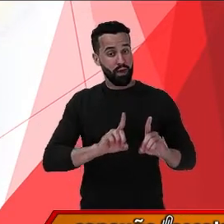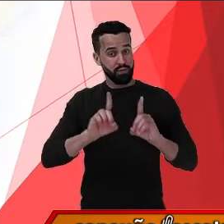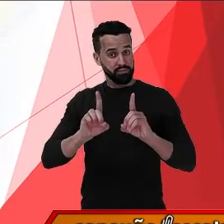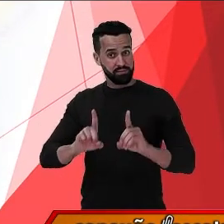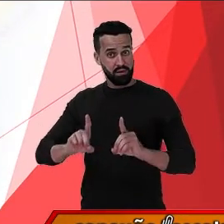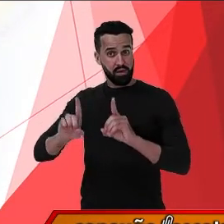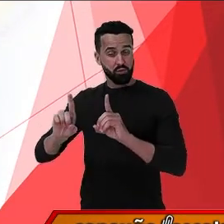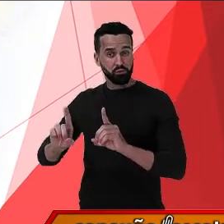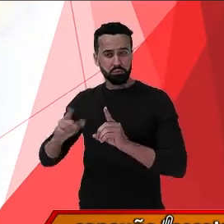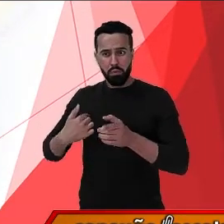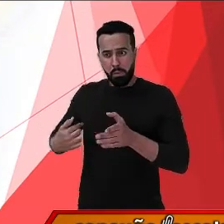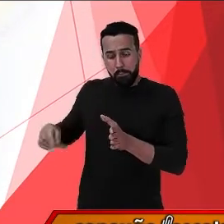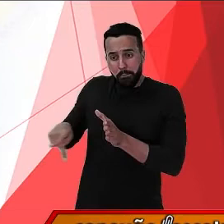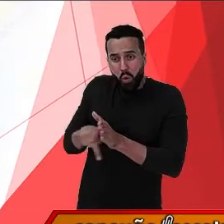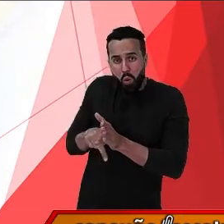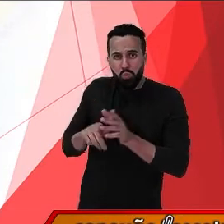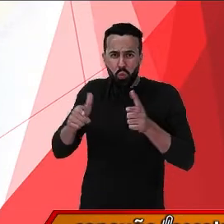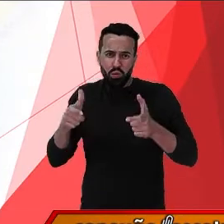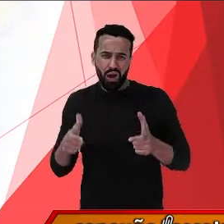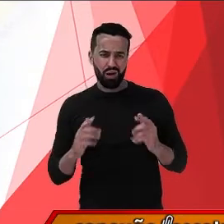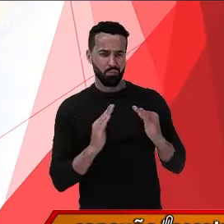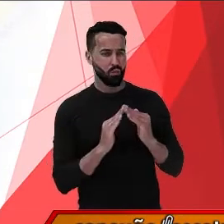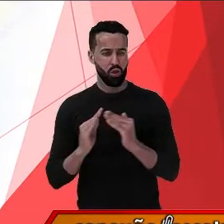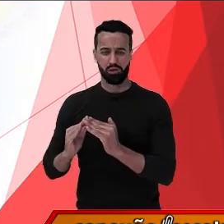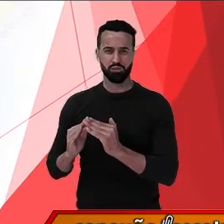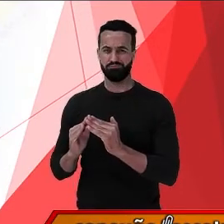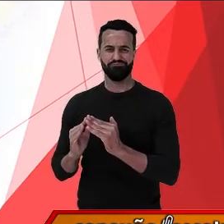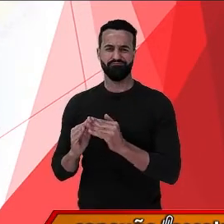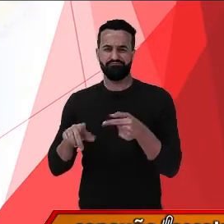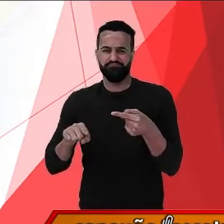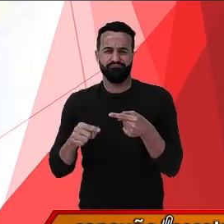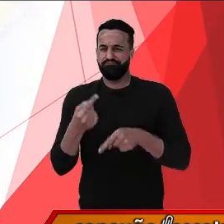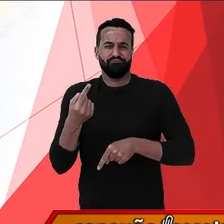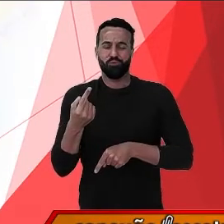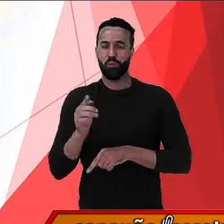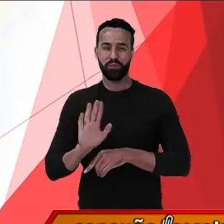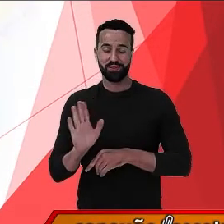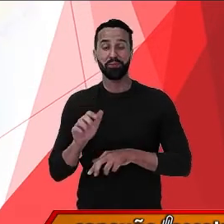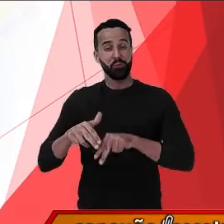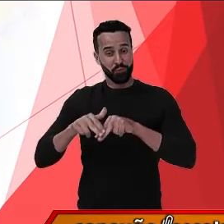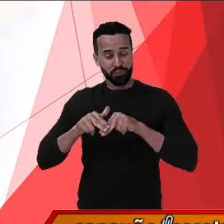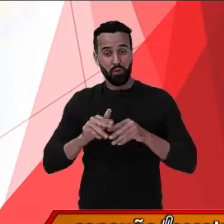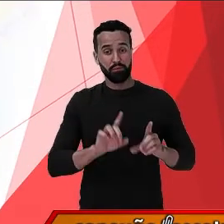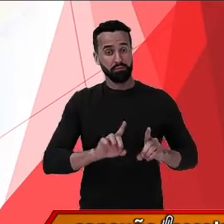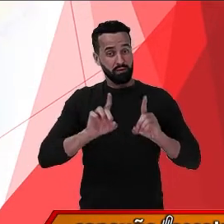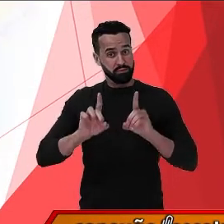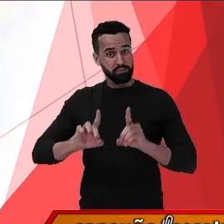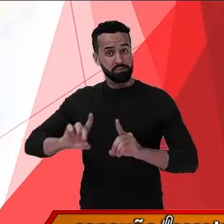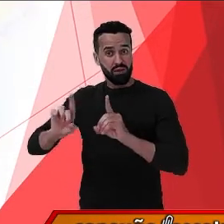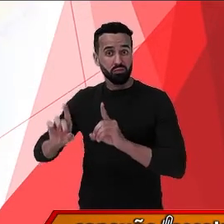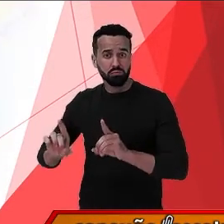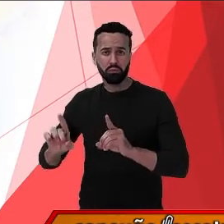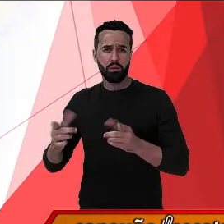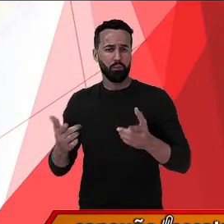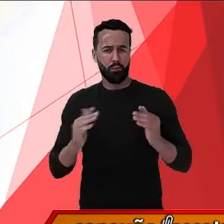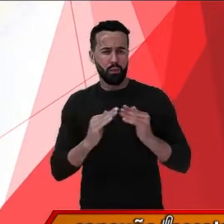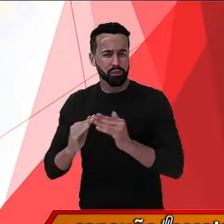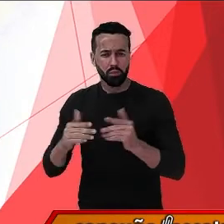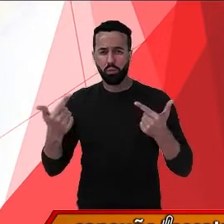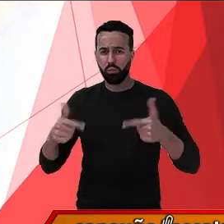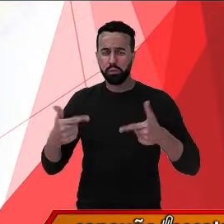muito próprio para se habitar, né? E por isso nós temos menor concentração populacional nas regiões